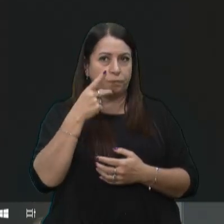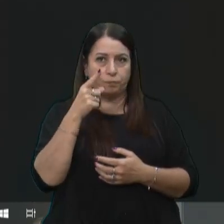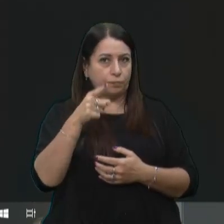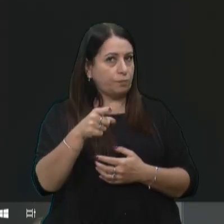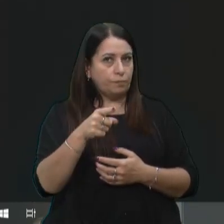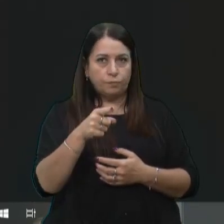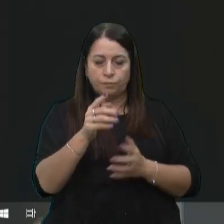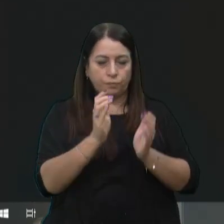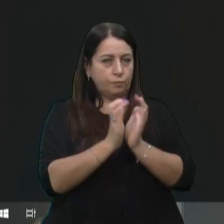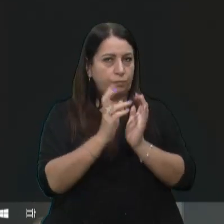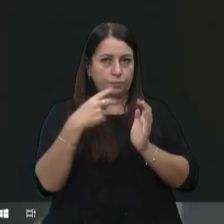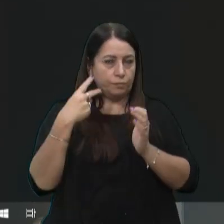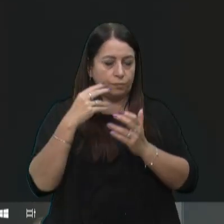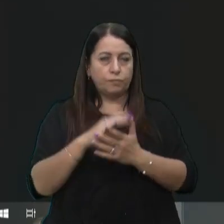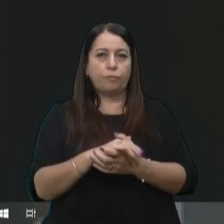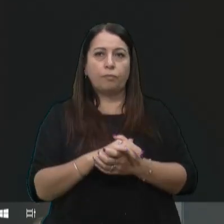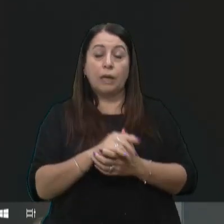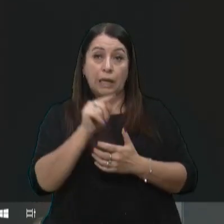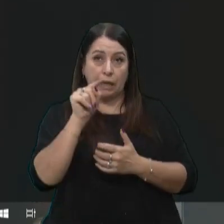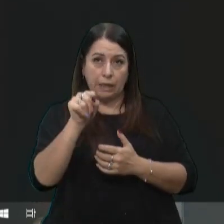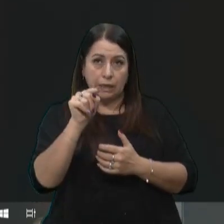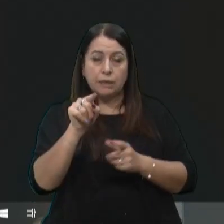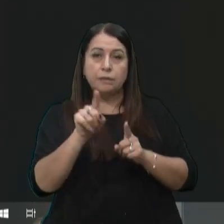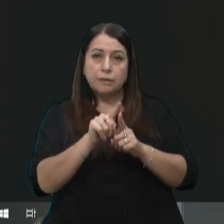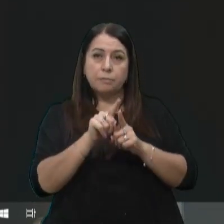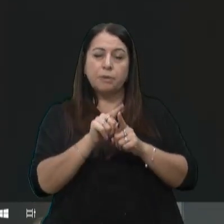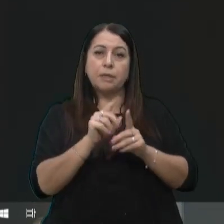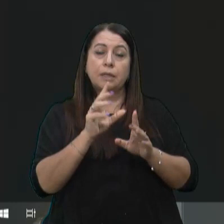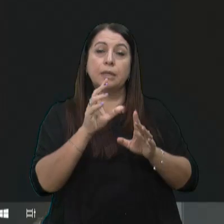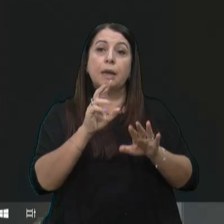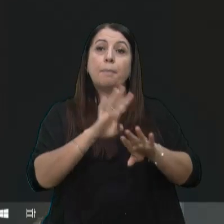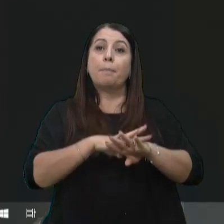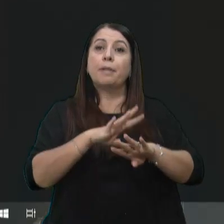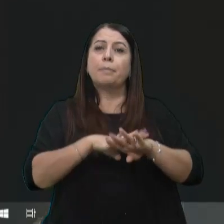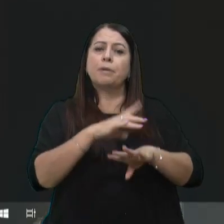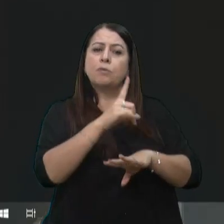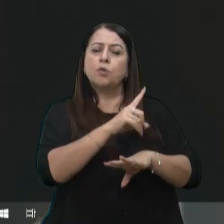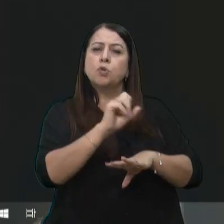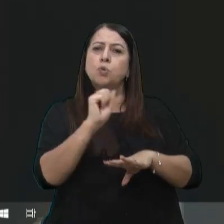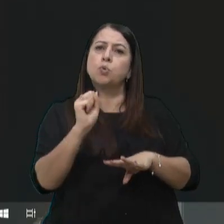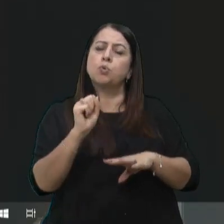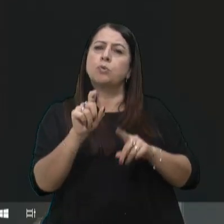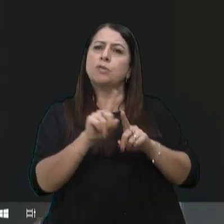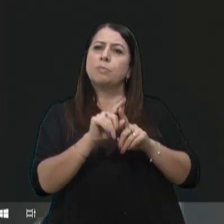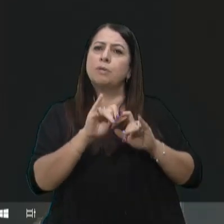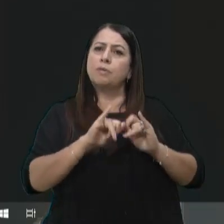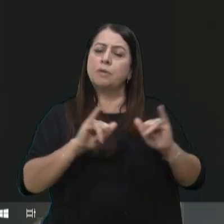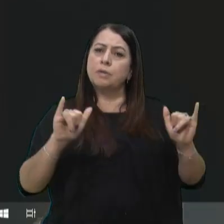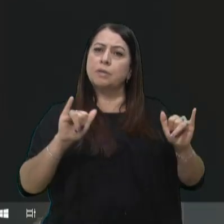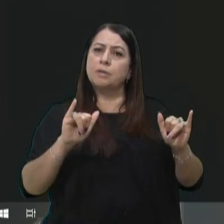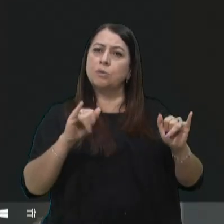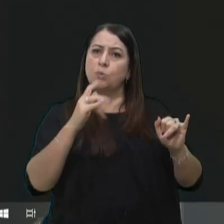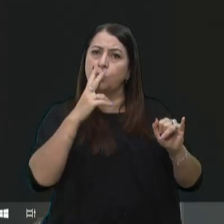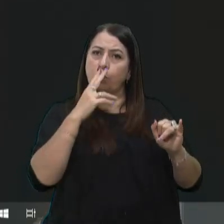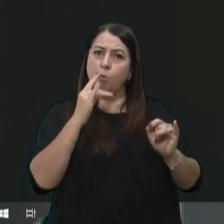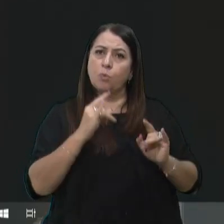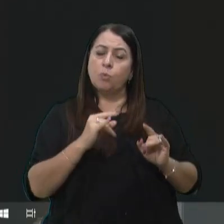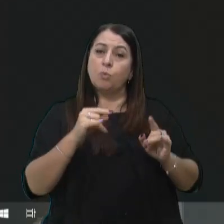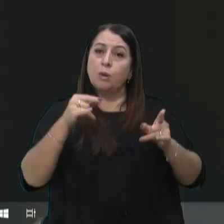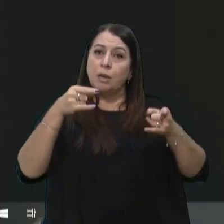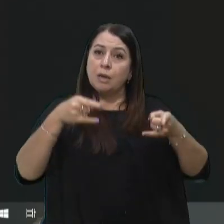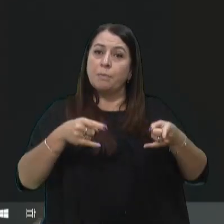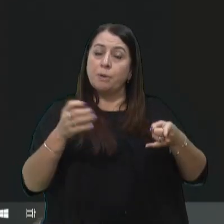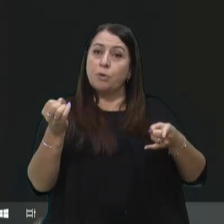colegas vereadores é aqui que entra matemática do 118 leito que sempre foram anunciados como a aula nova vai